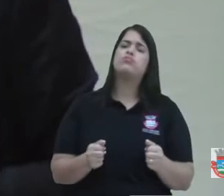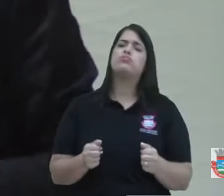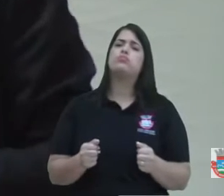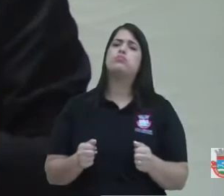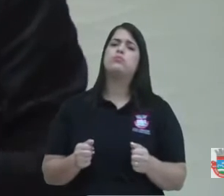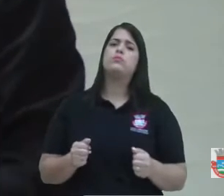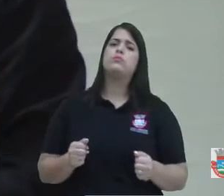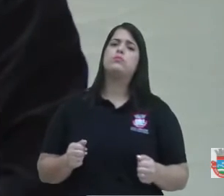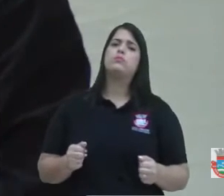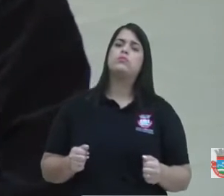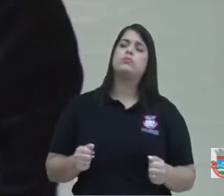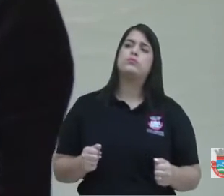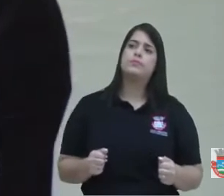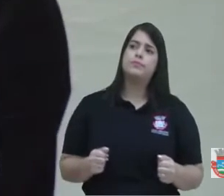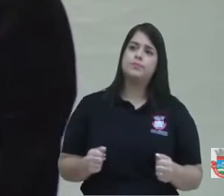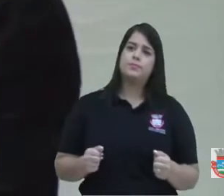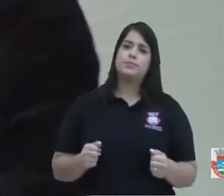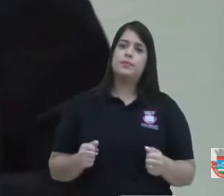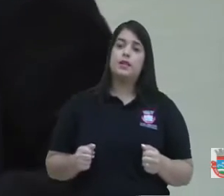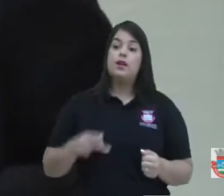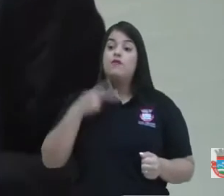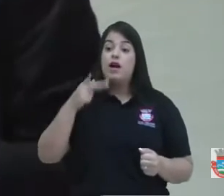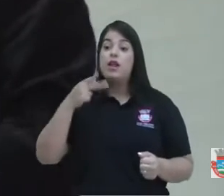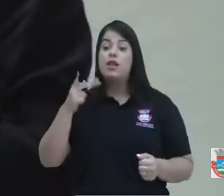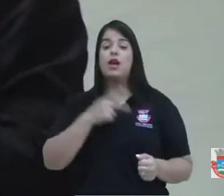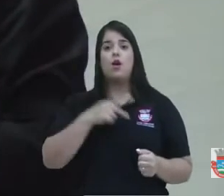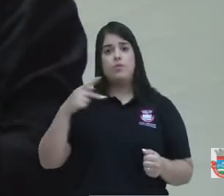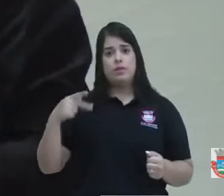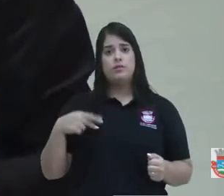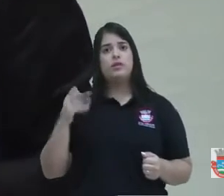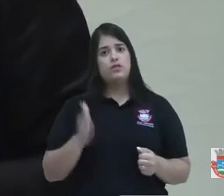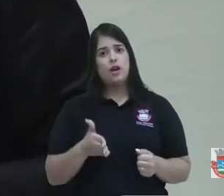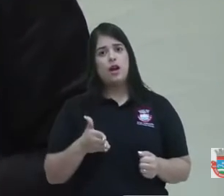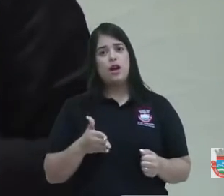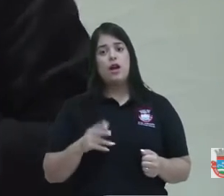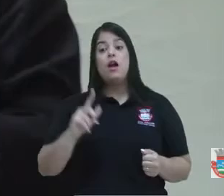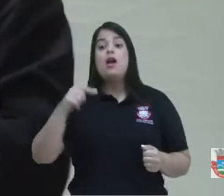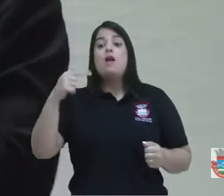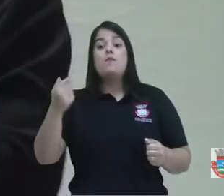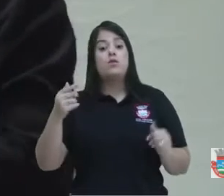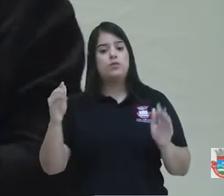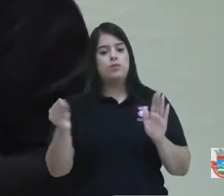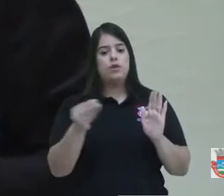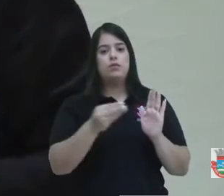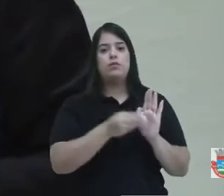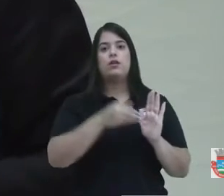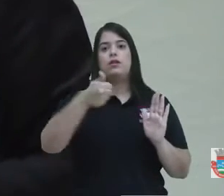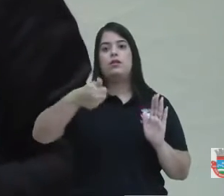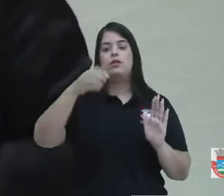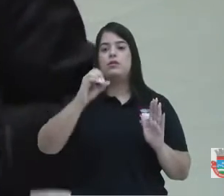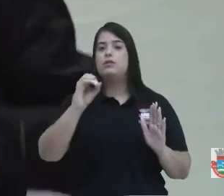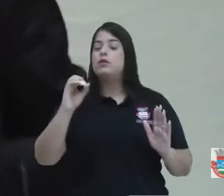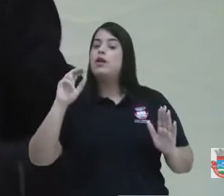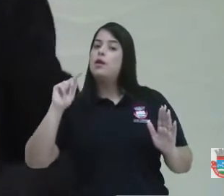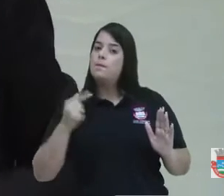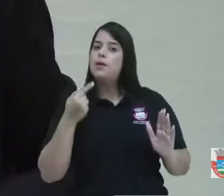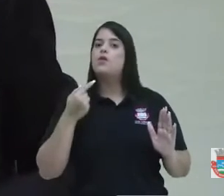aqui. E como disse ao presidente já, minha próxima emenda, que é quase 100 mil reais,